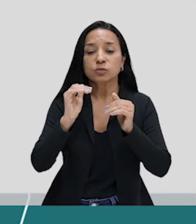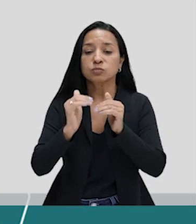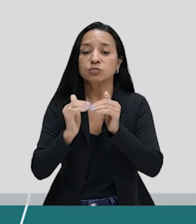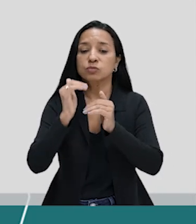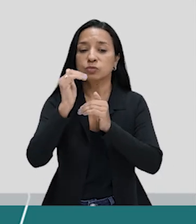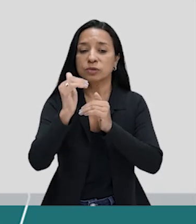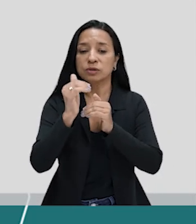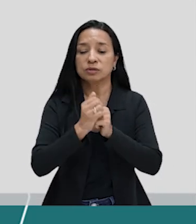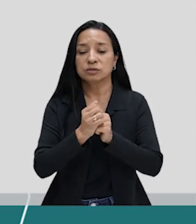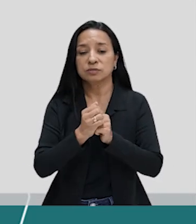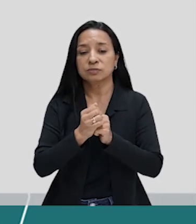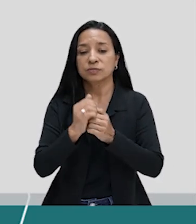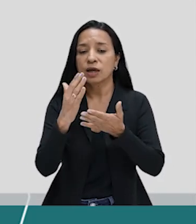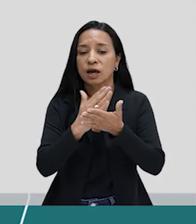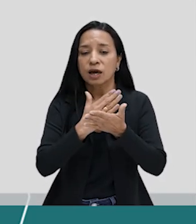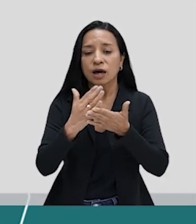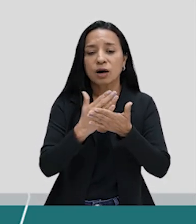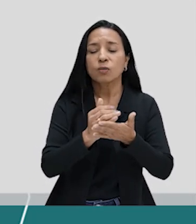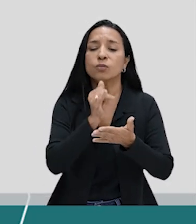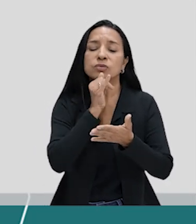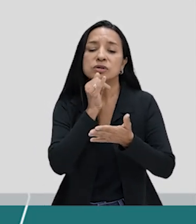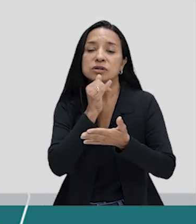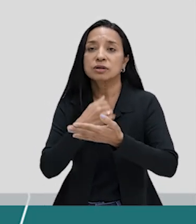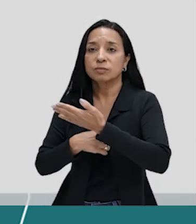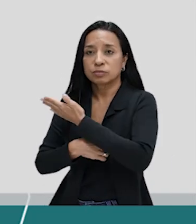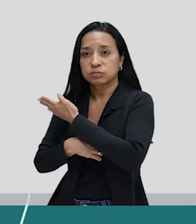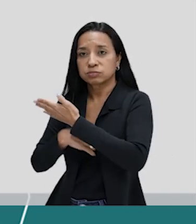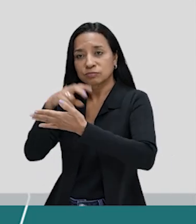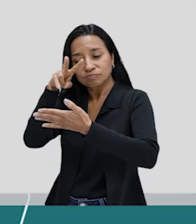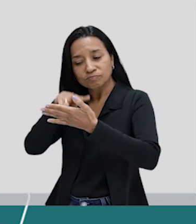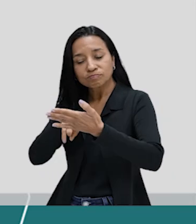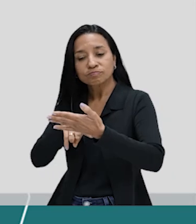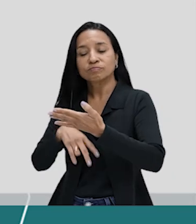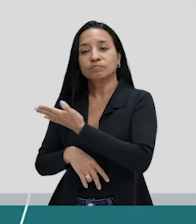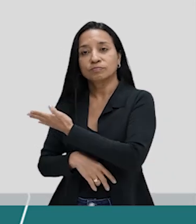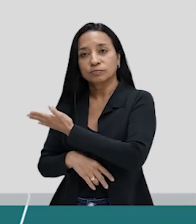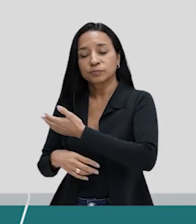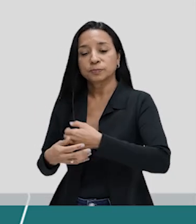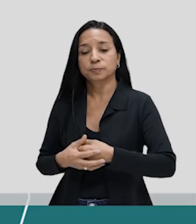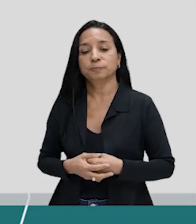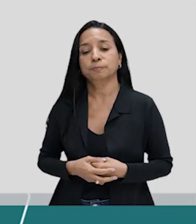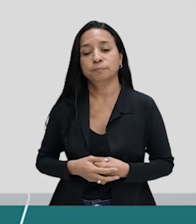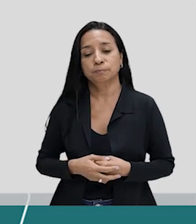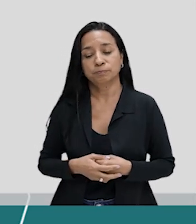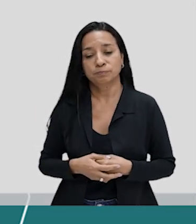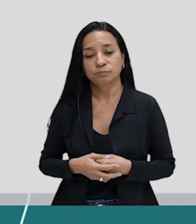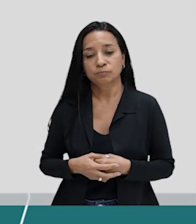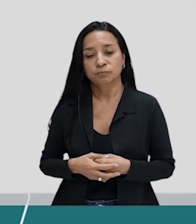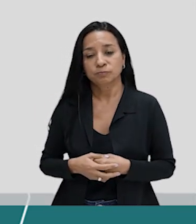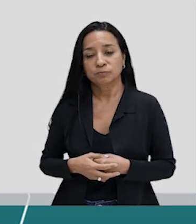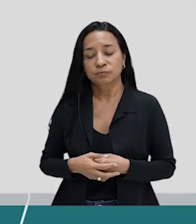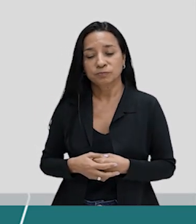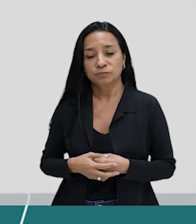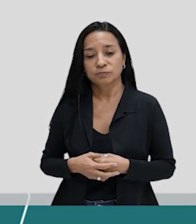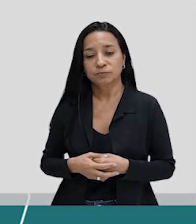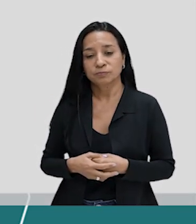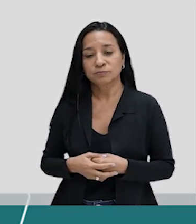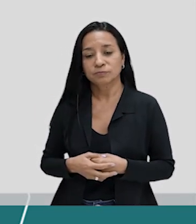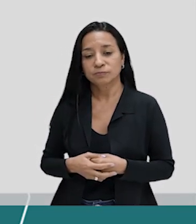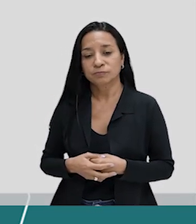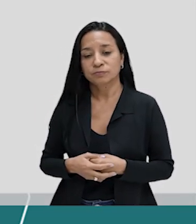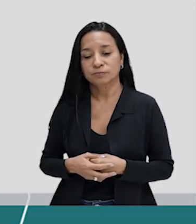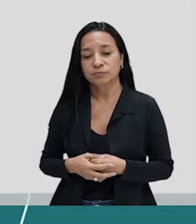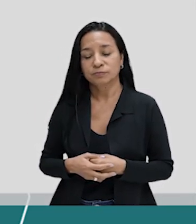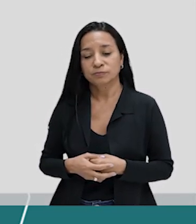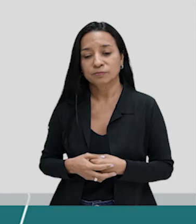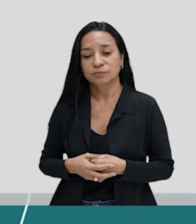alguns exemplos. Chegou dirigindo um carro velho. Comprei uma roupa nova. Essa garota